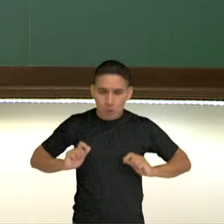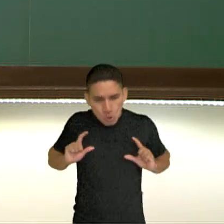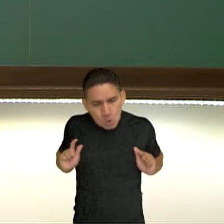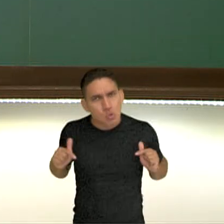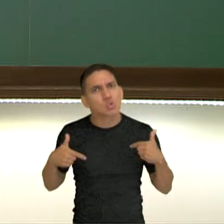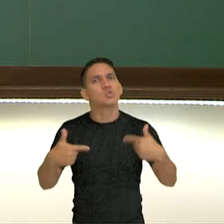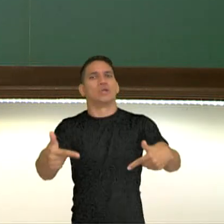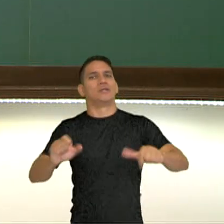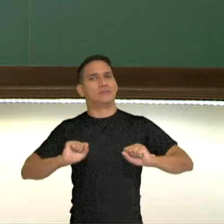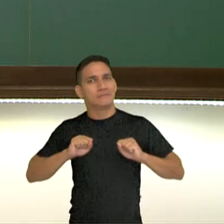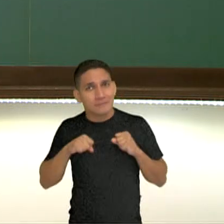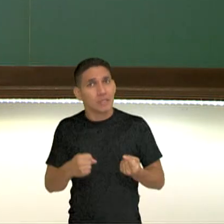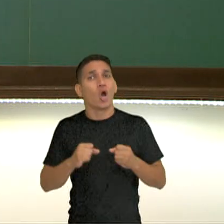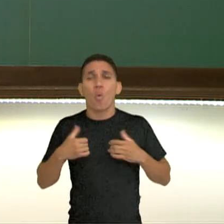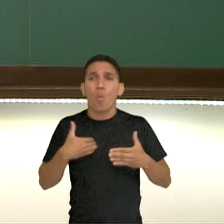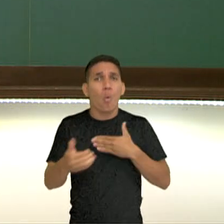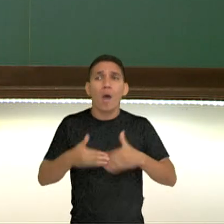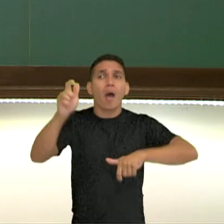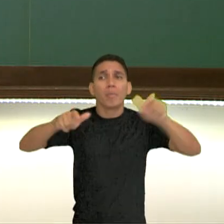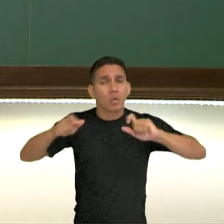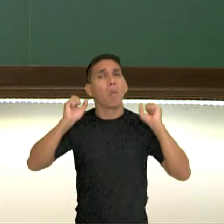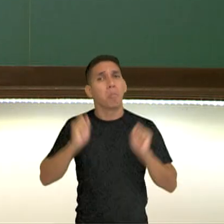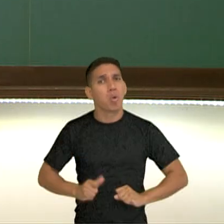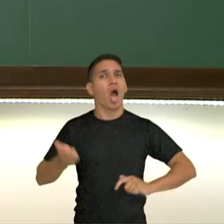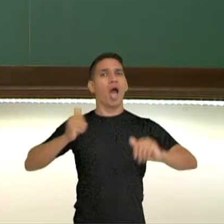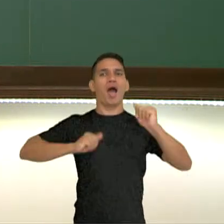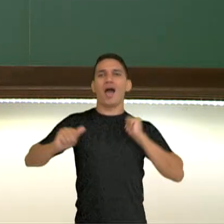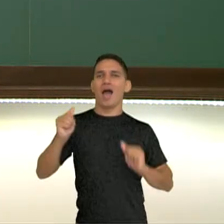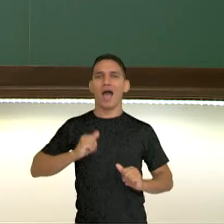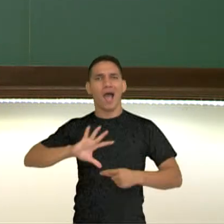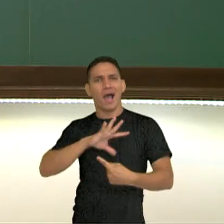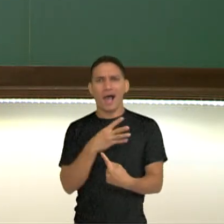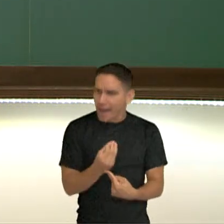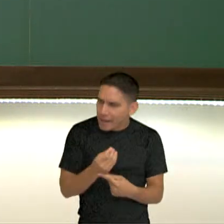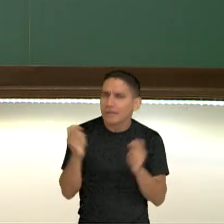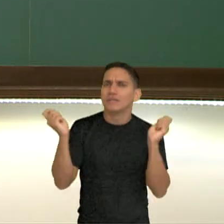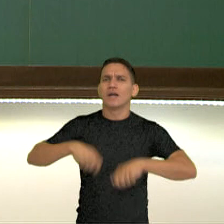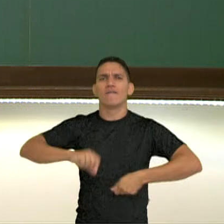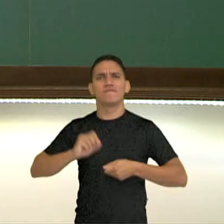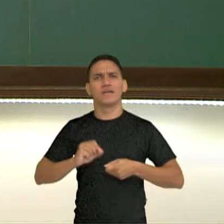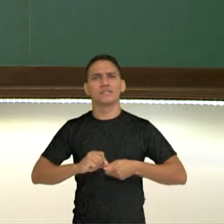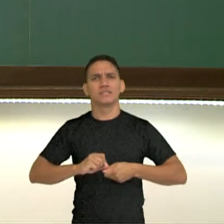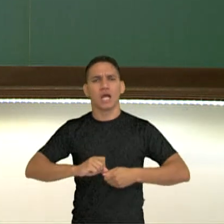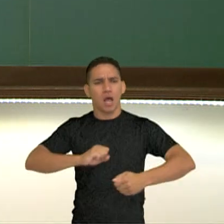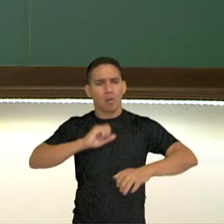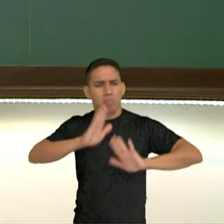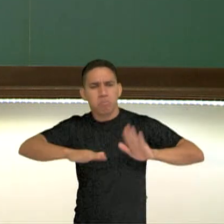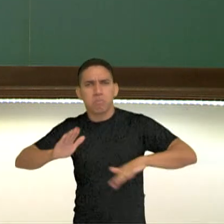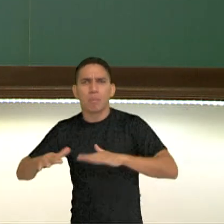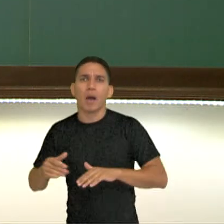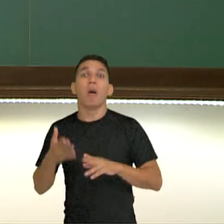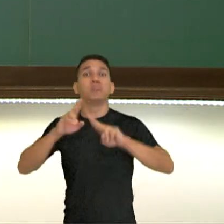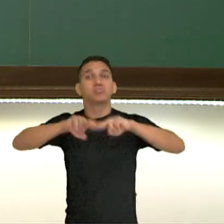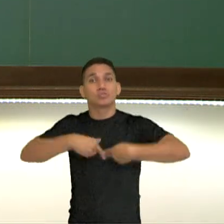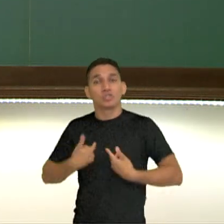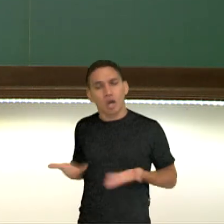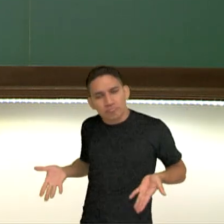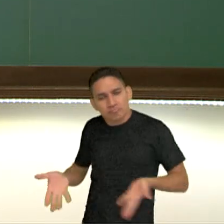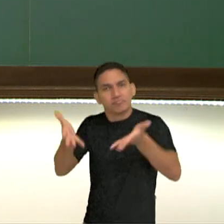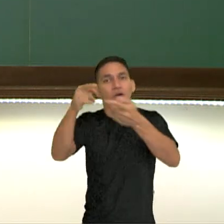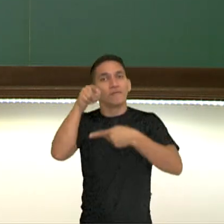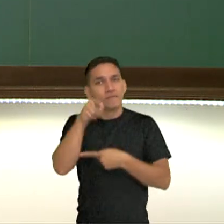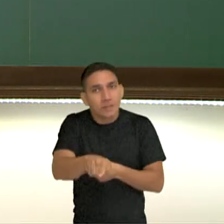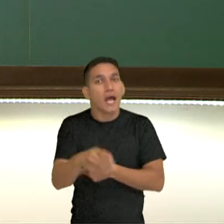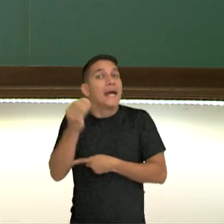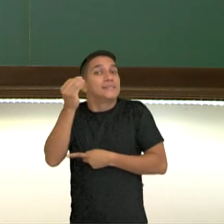trabalho qualquer um pode ser artista qualquer um pode tocar um instrumento musical e é por isso que eu incentivo você a